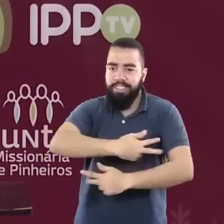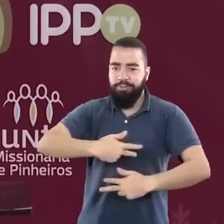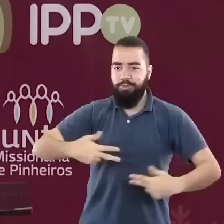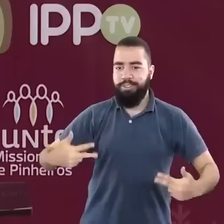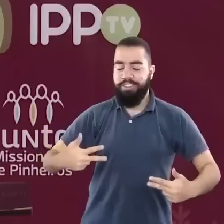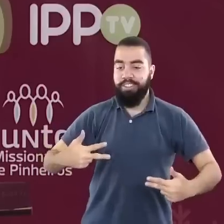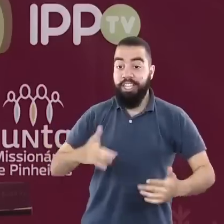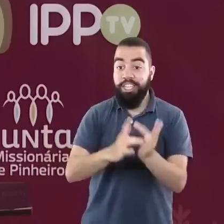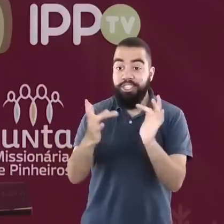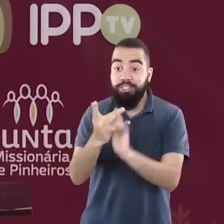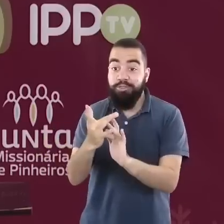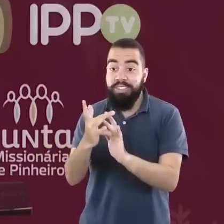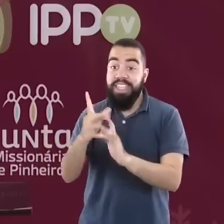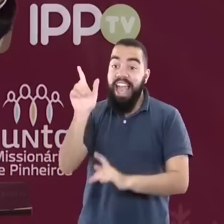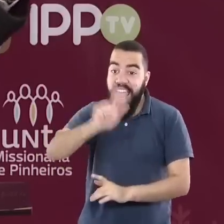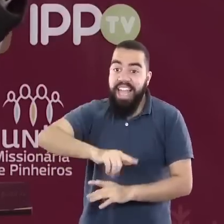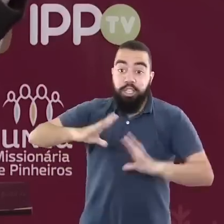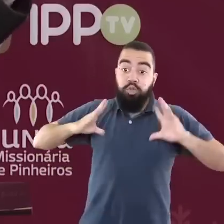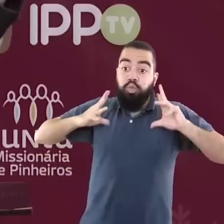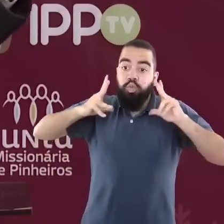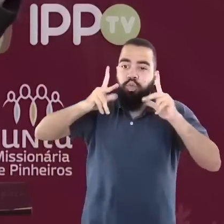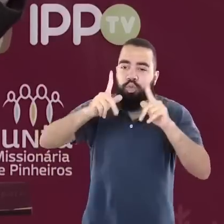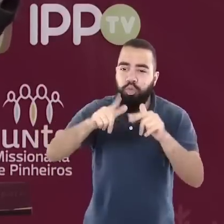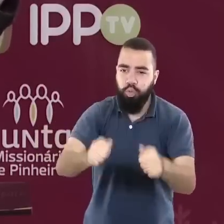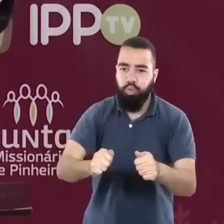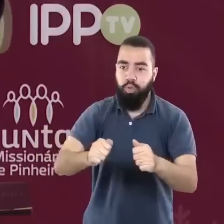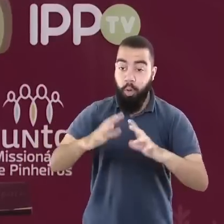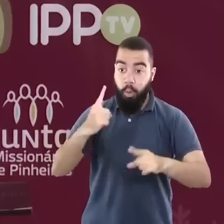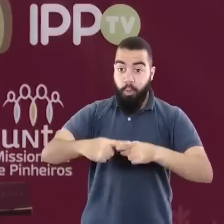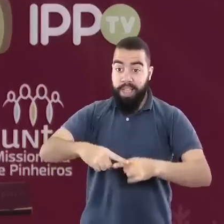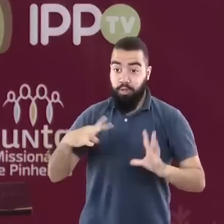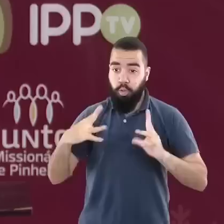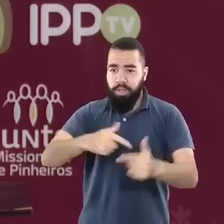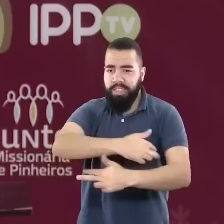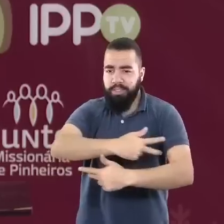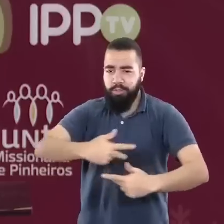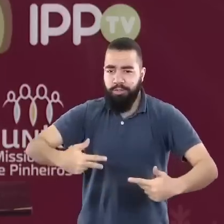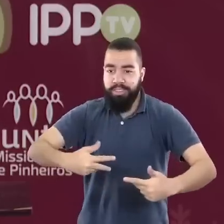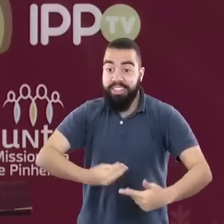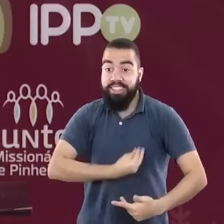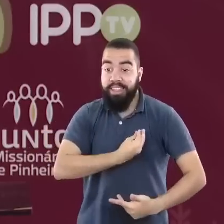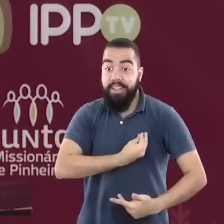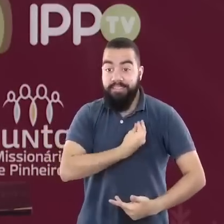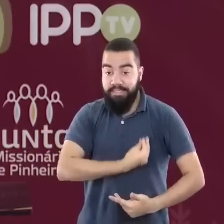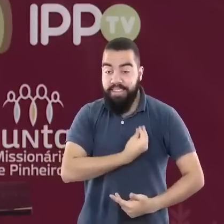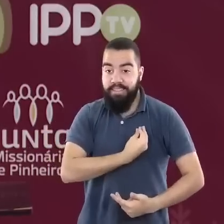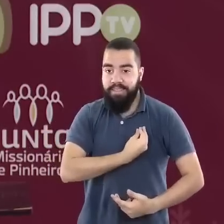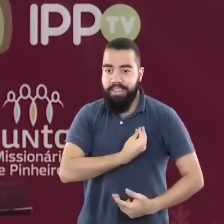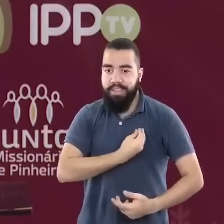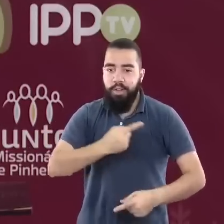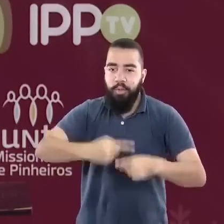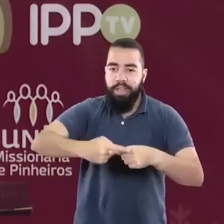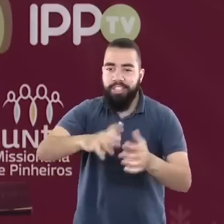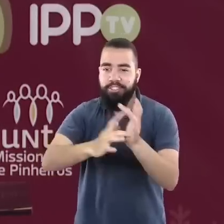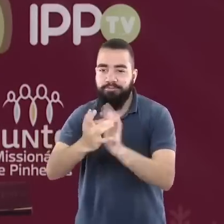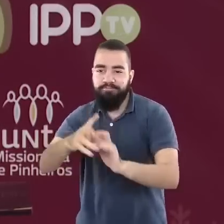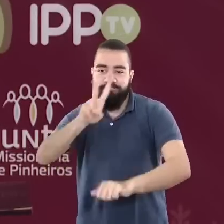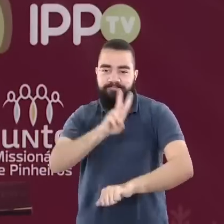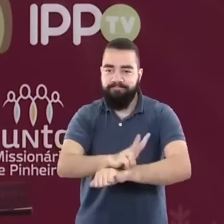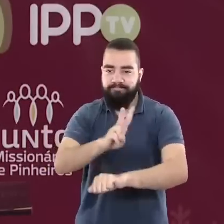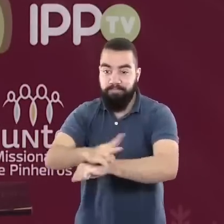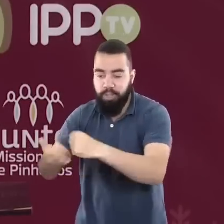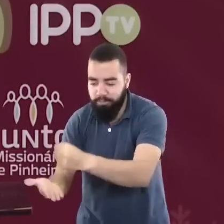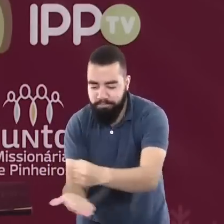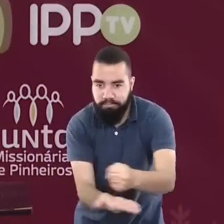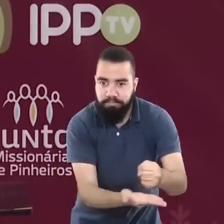Ele é tudo na providência porque ele sustenta todas as coisas pela palavra do senhor poder e a Bíblia diz nele vivemos